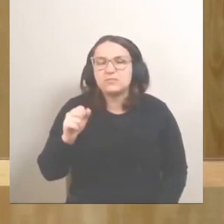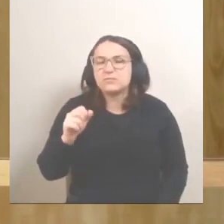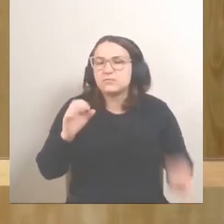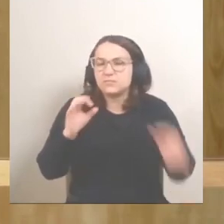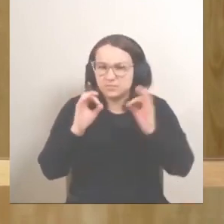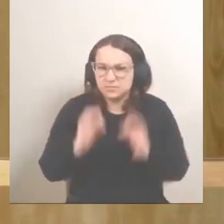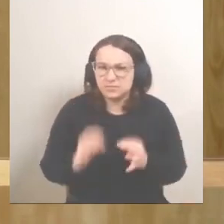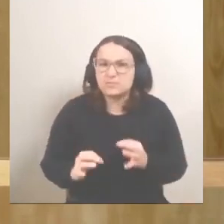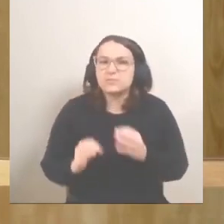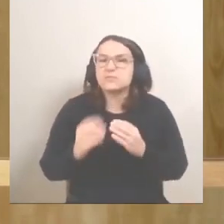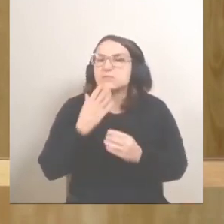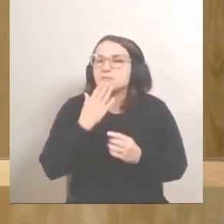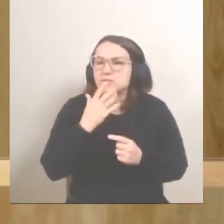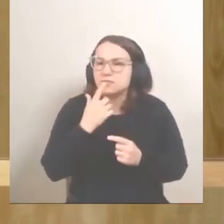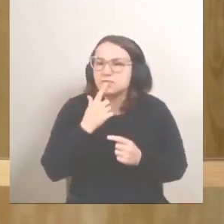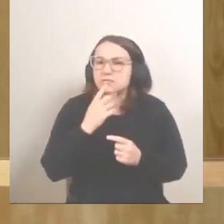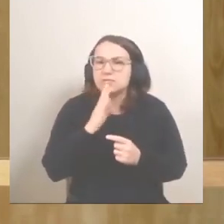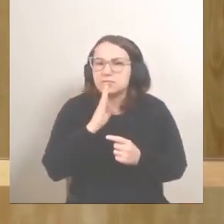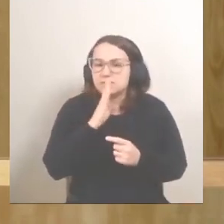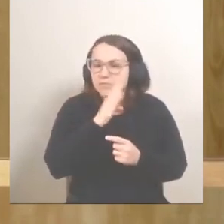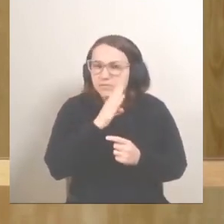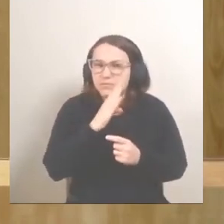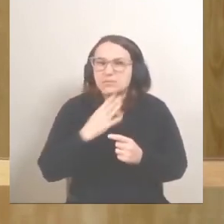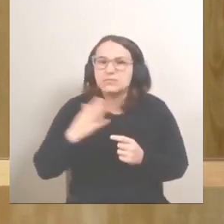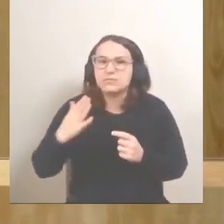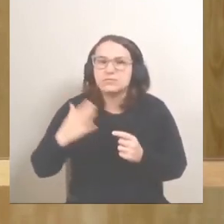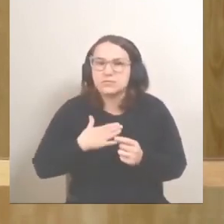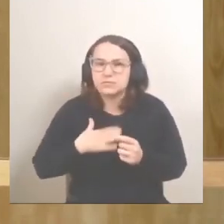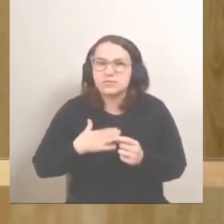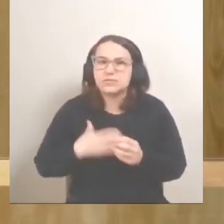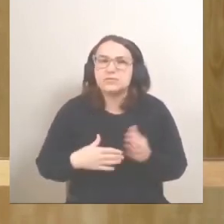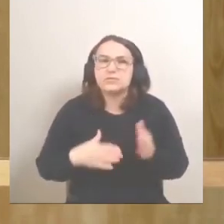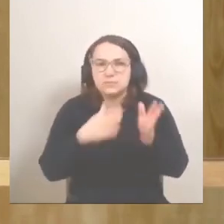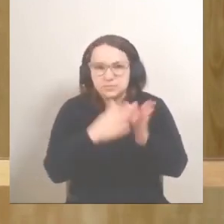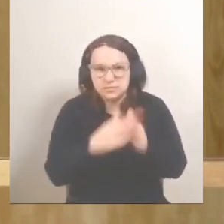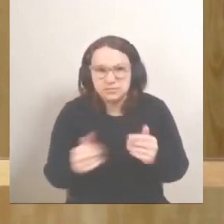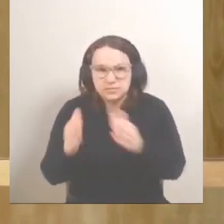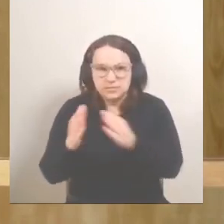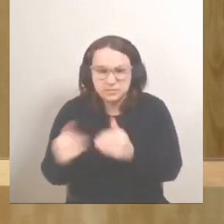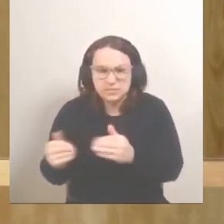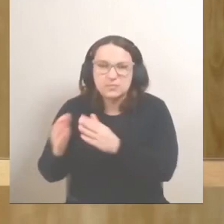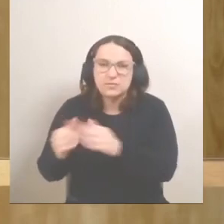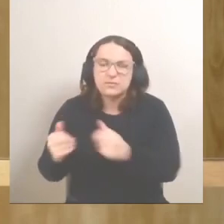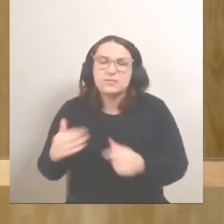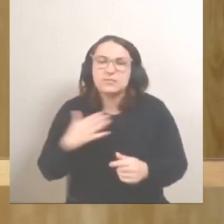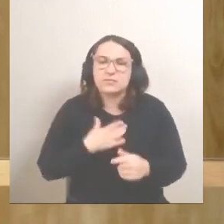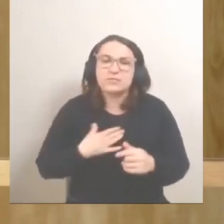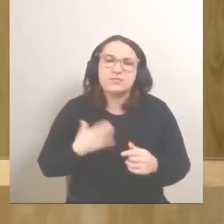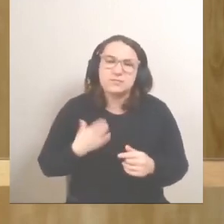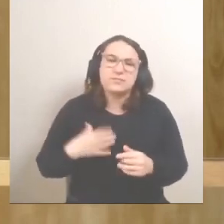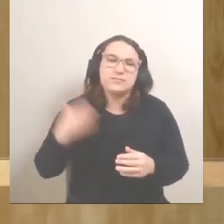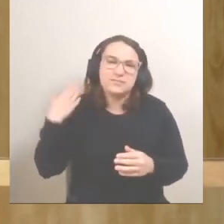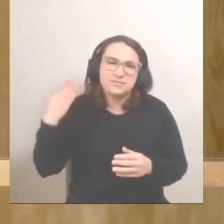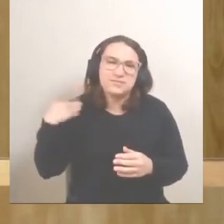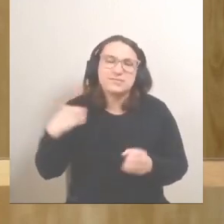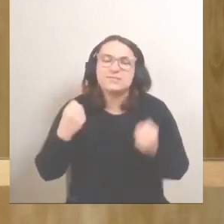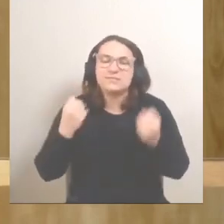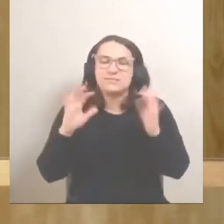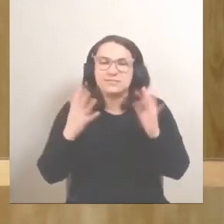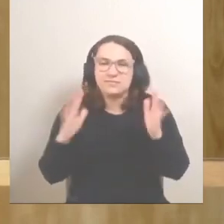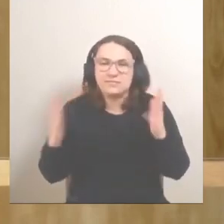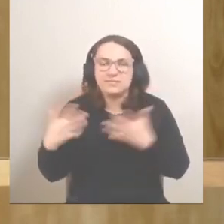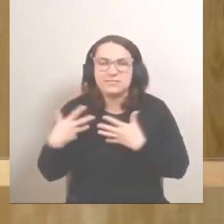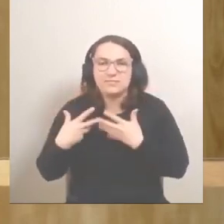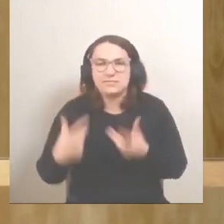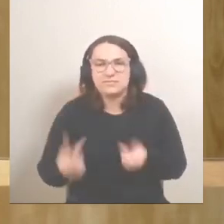de boca torta, que é quem gosta de pedir. O dia que eu estive lá no Colégio Padre Mói, na comemoração,